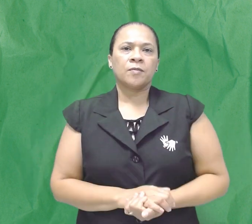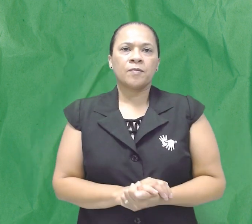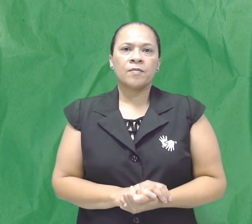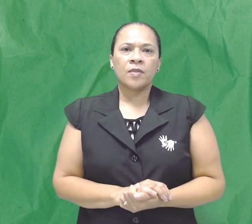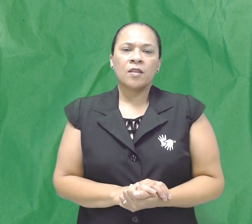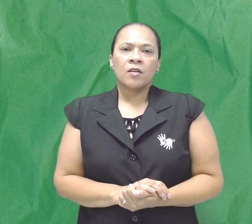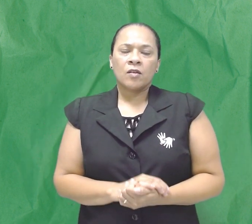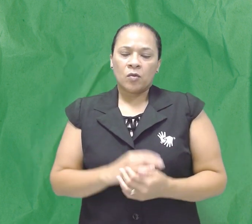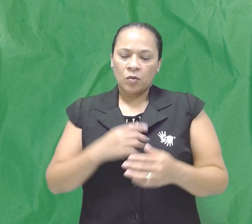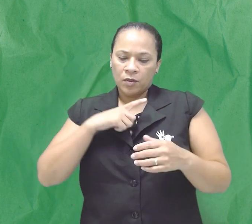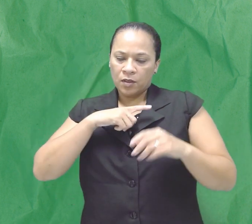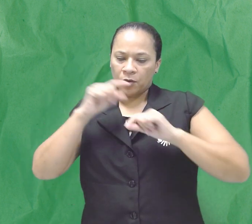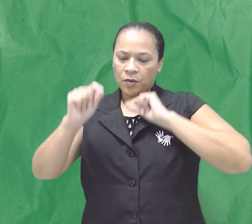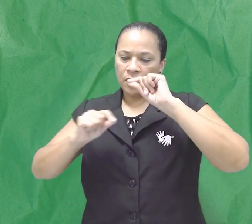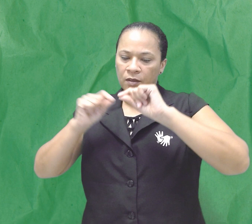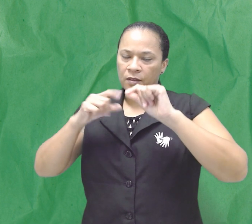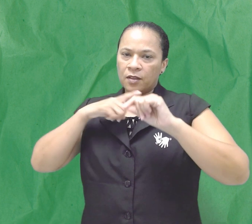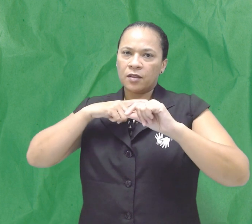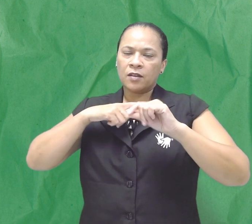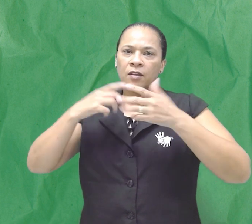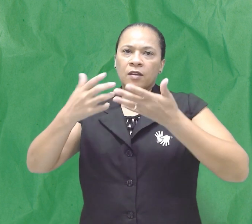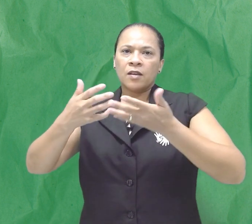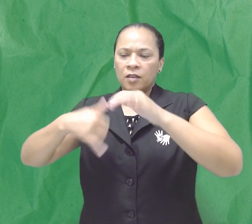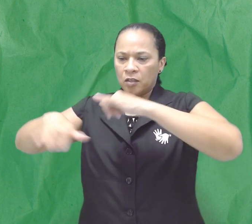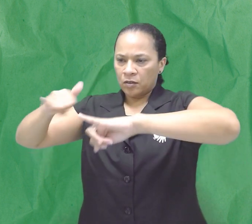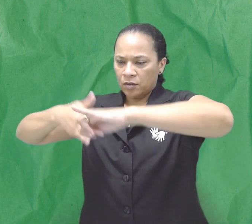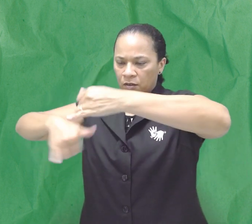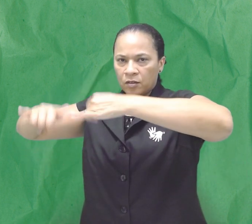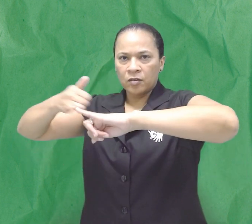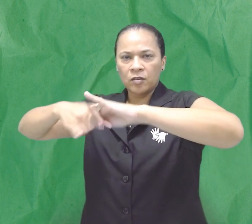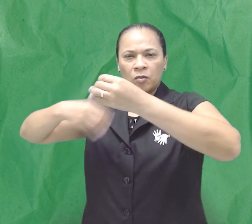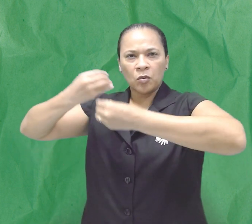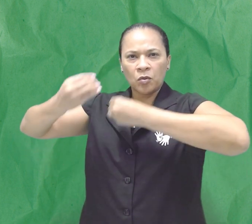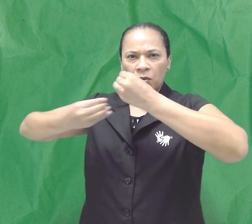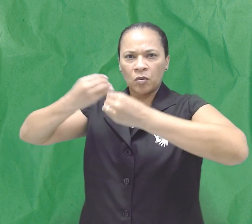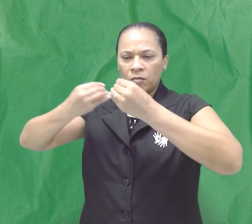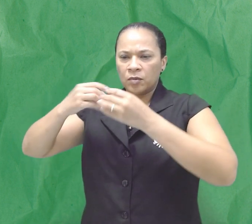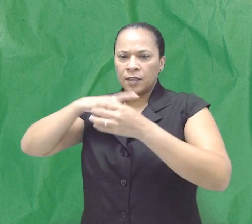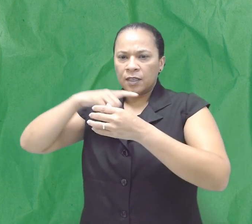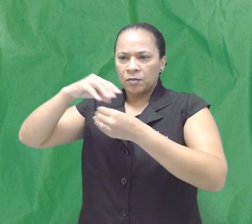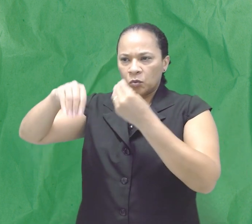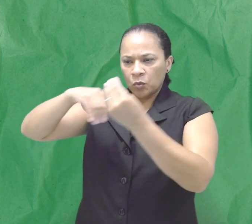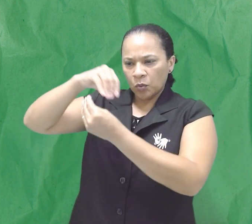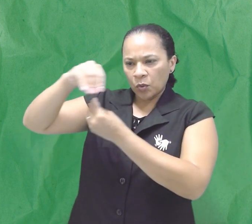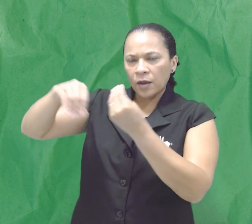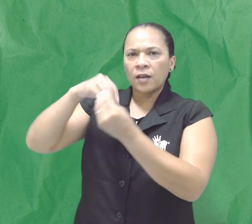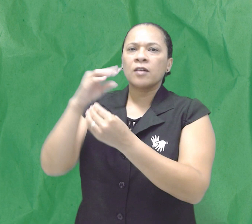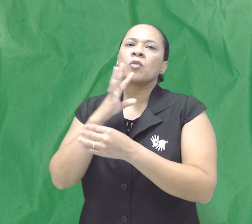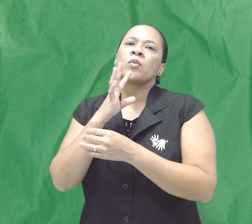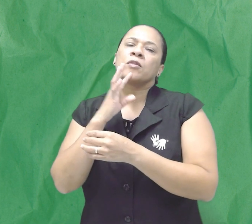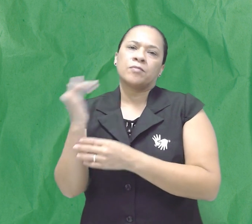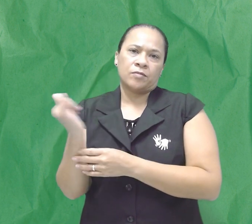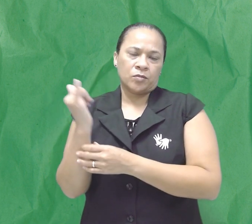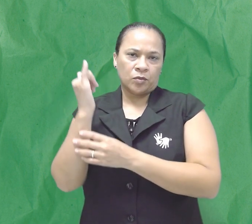reação química, tá? E tenhamos conhecimento também de como que é o coeficiente